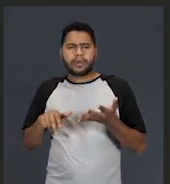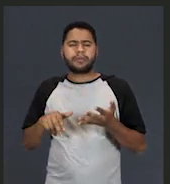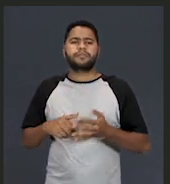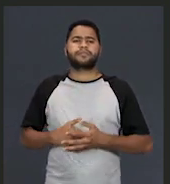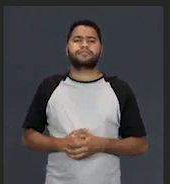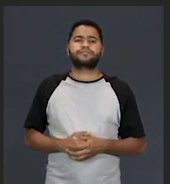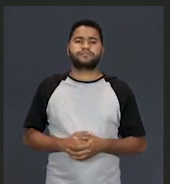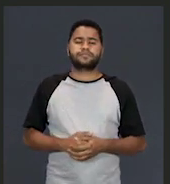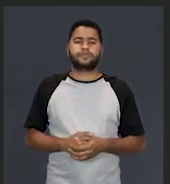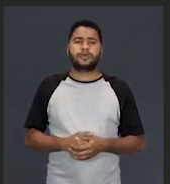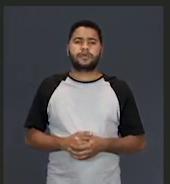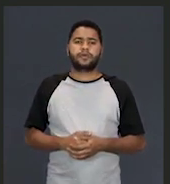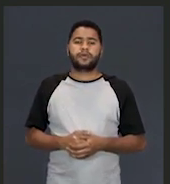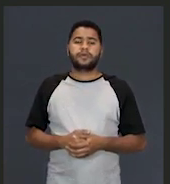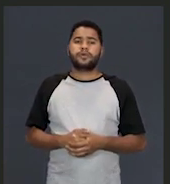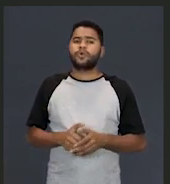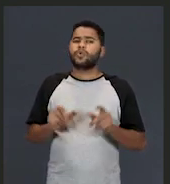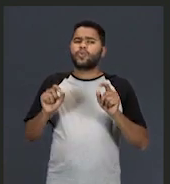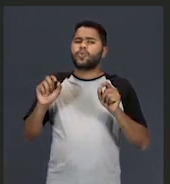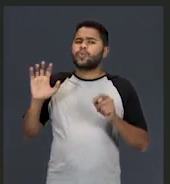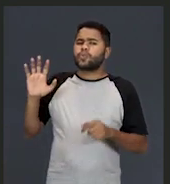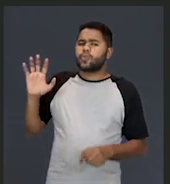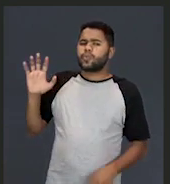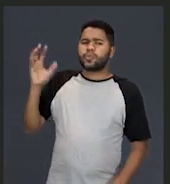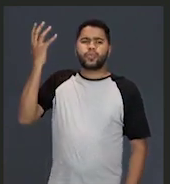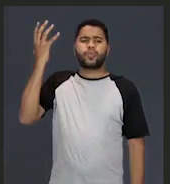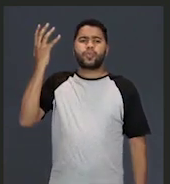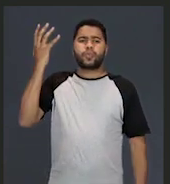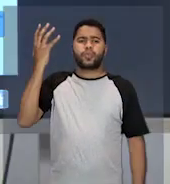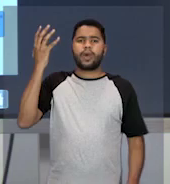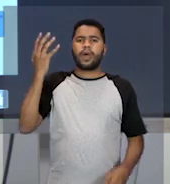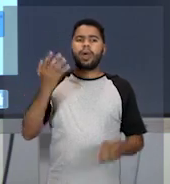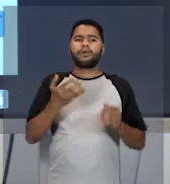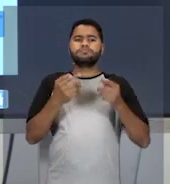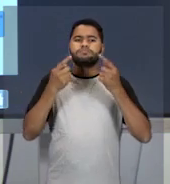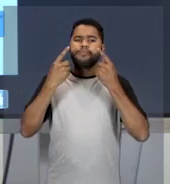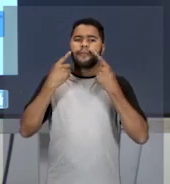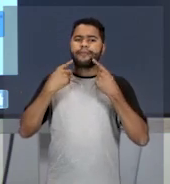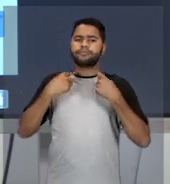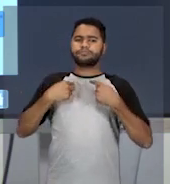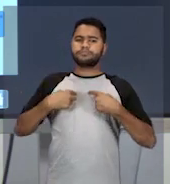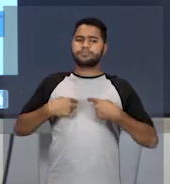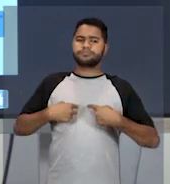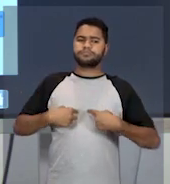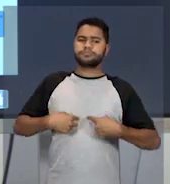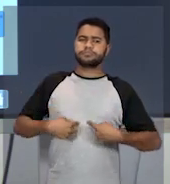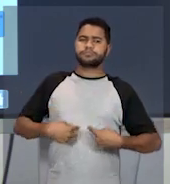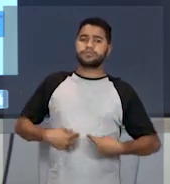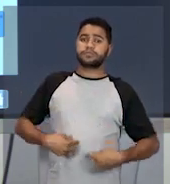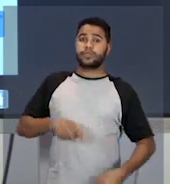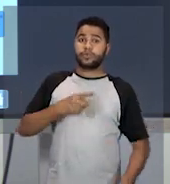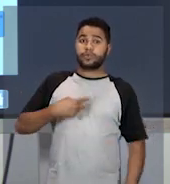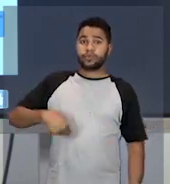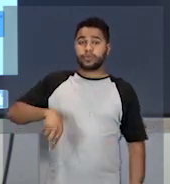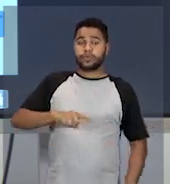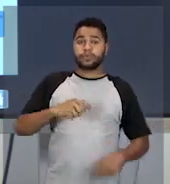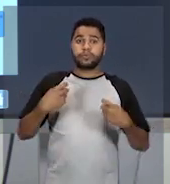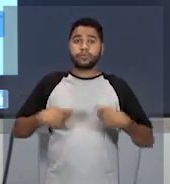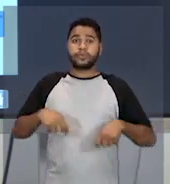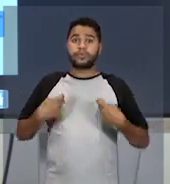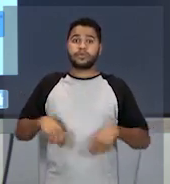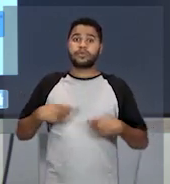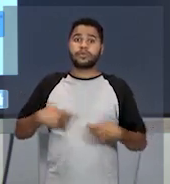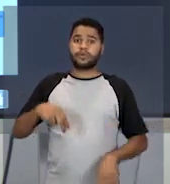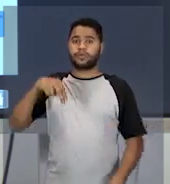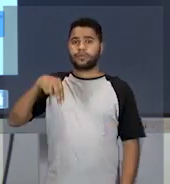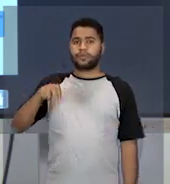biliar, tá? E o que é que vai acontecer aí passando por esses órgãos, gente? Nós precisamos de